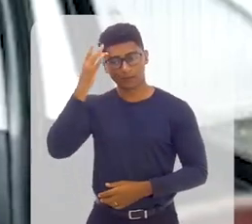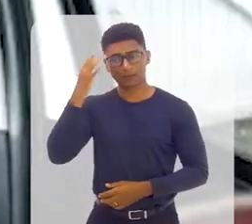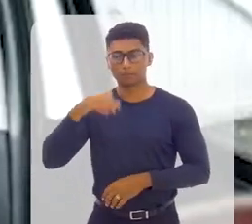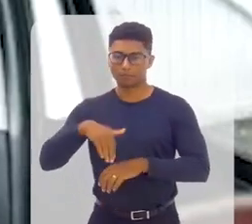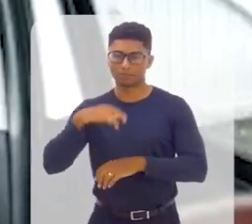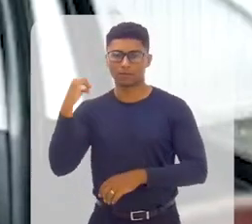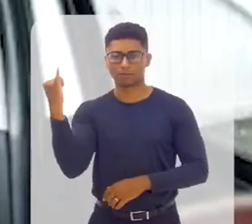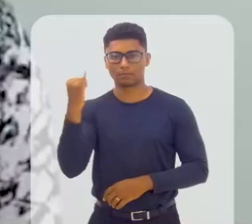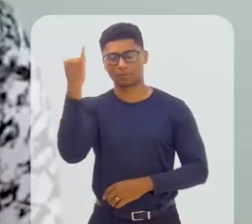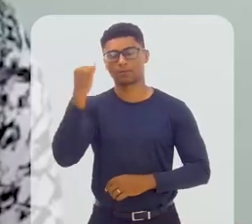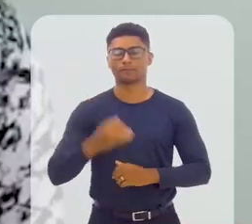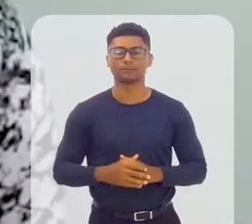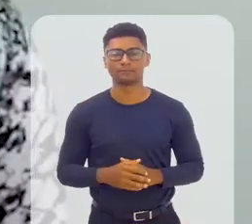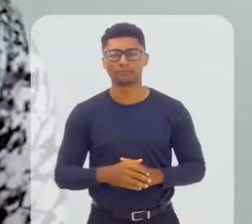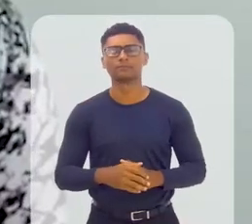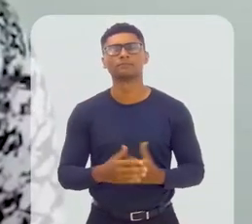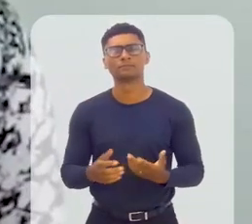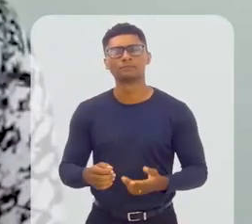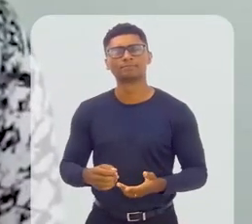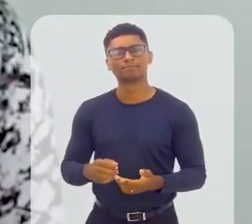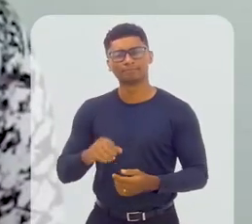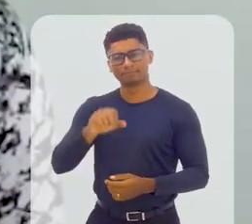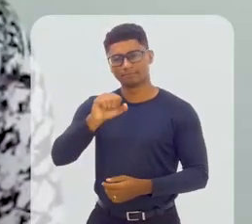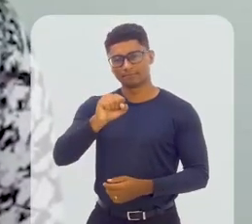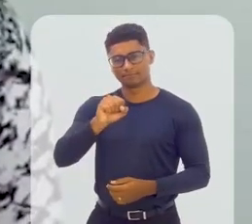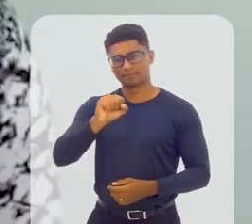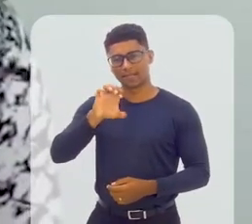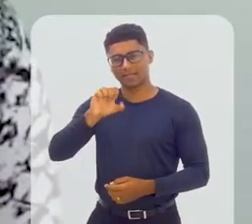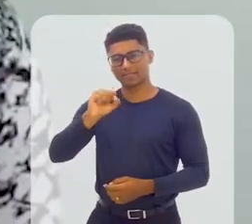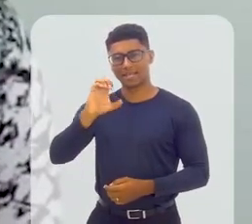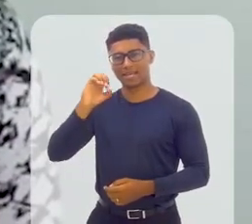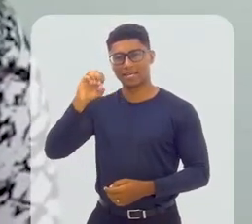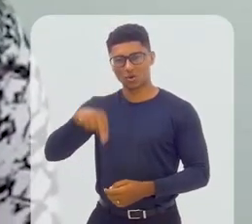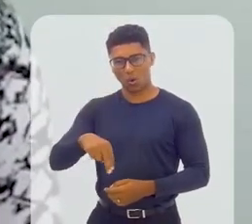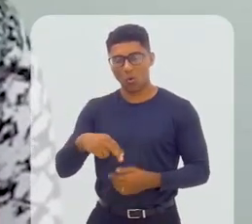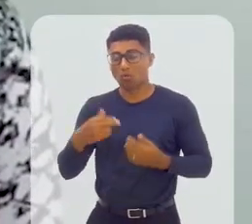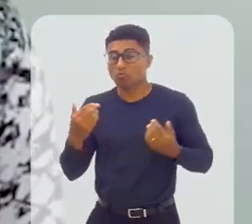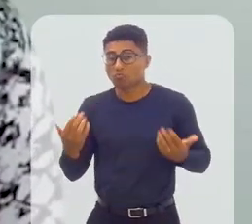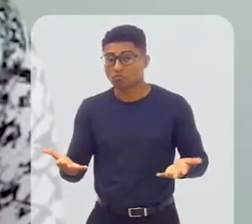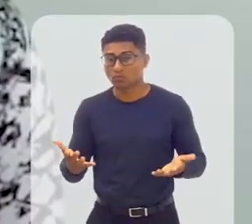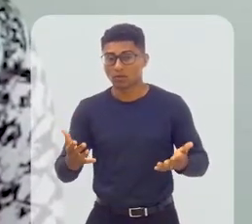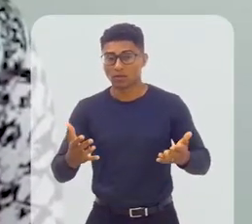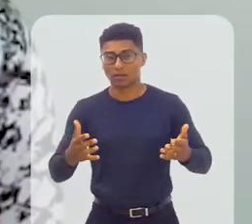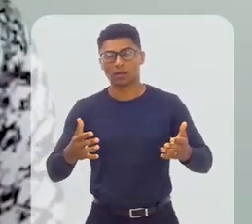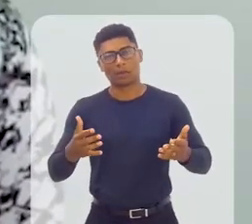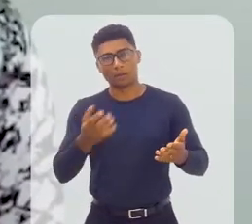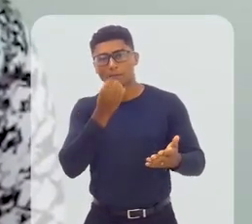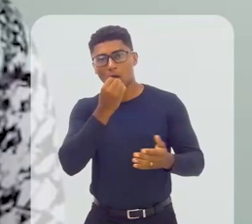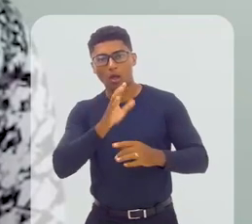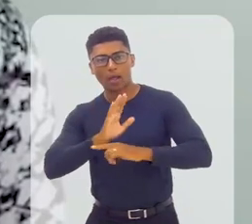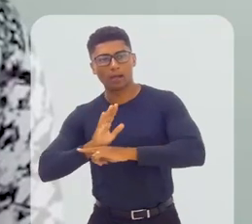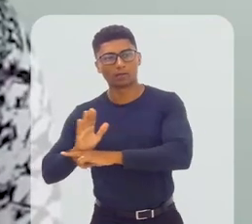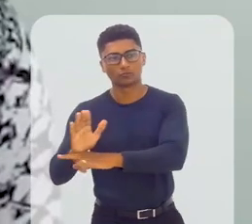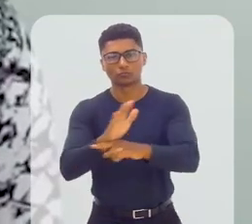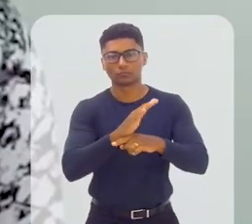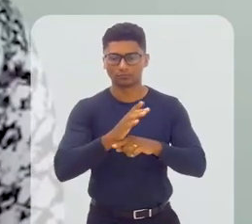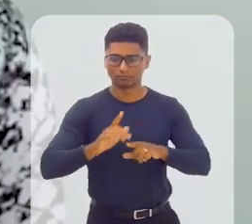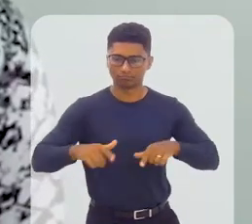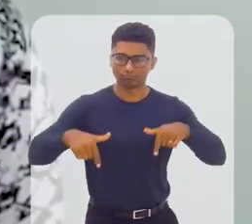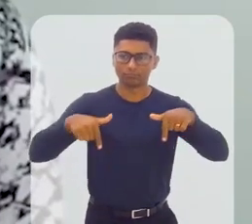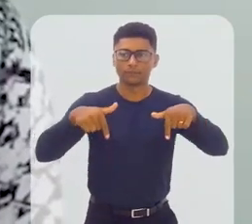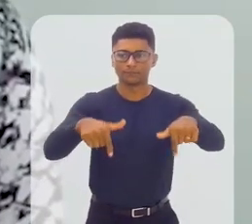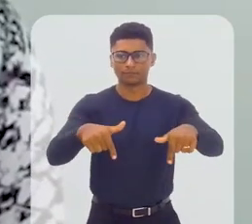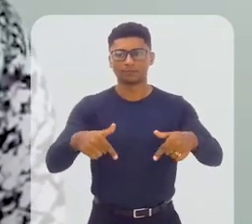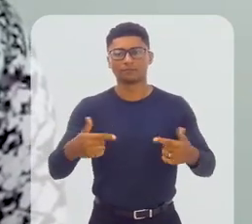mais importantes. E qual a expectativa do Sescom RJ participar, né, da formulação dessa agenda, atuando